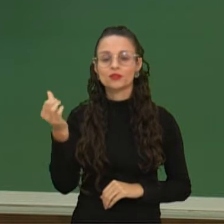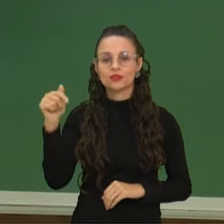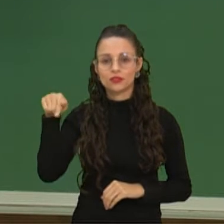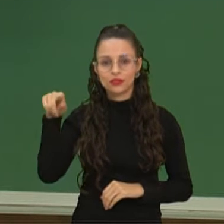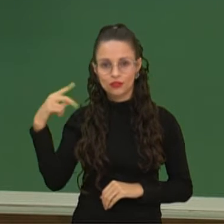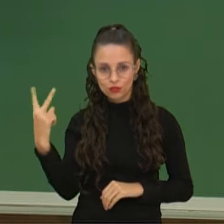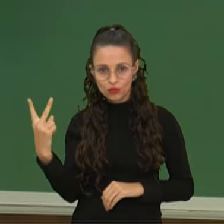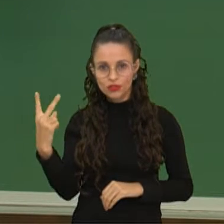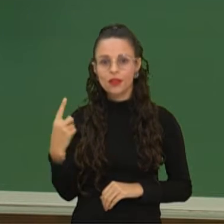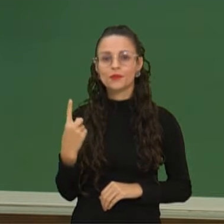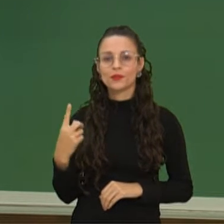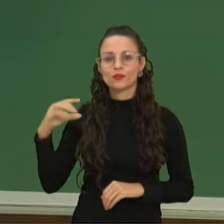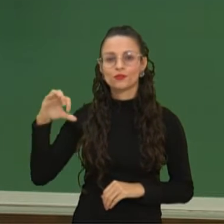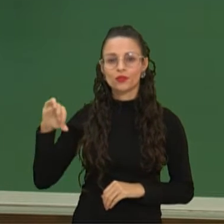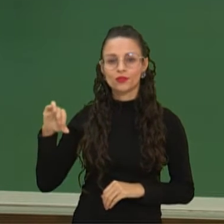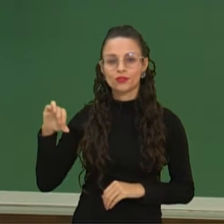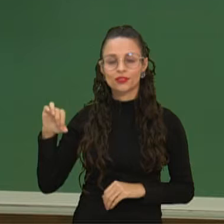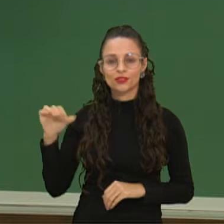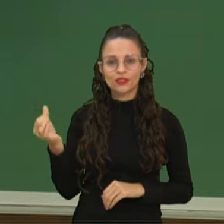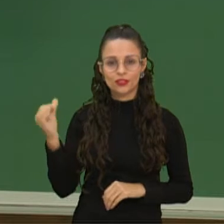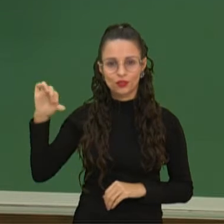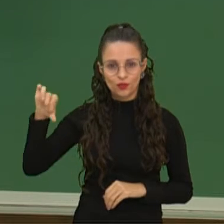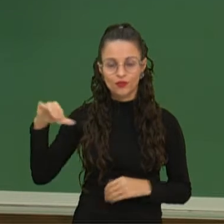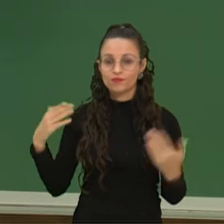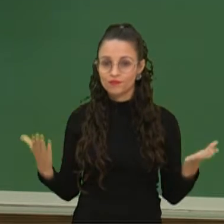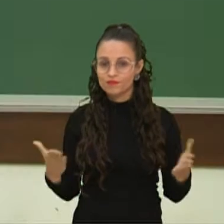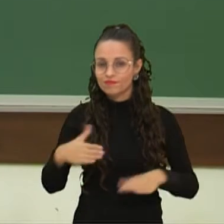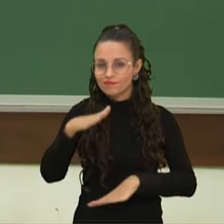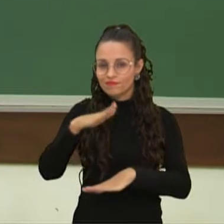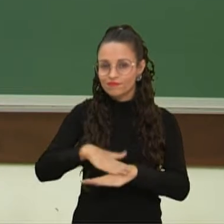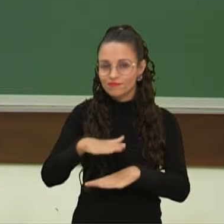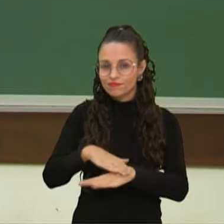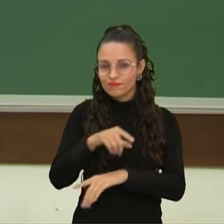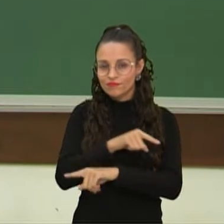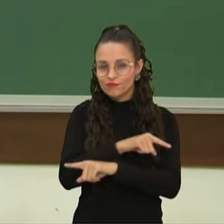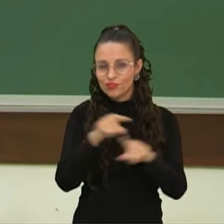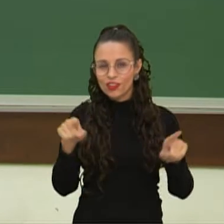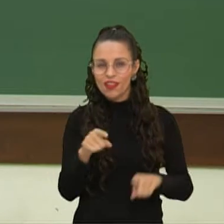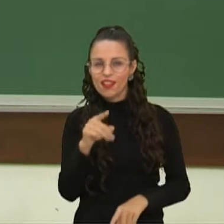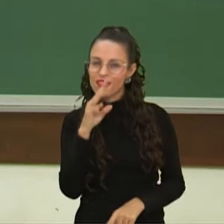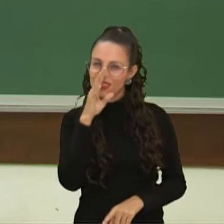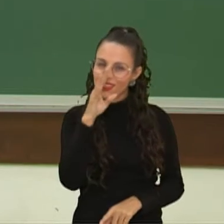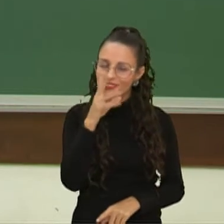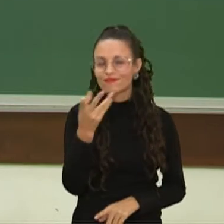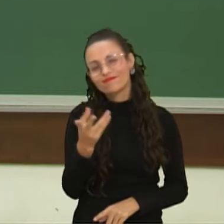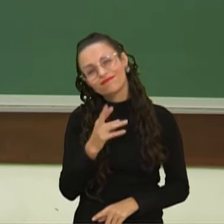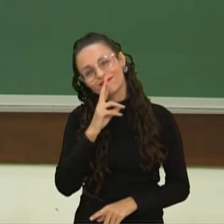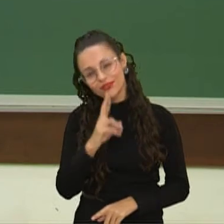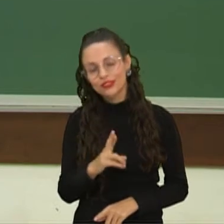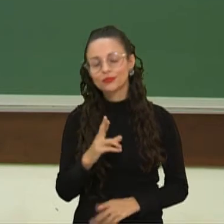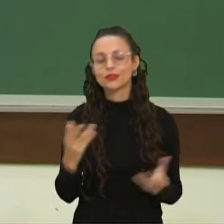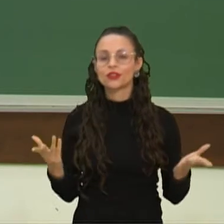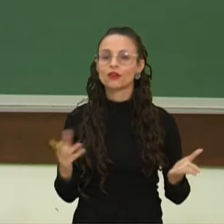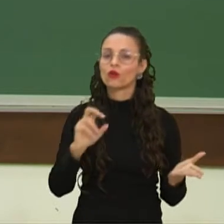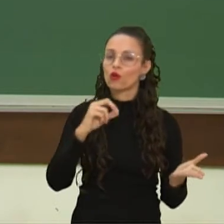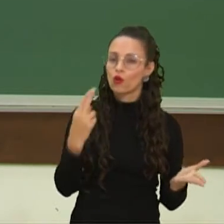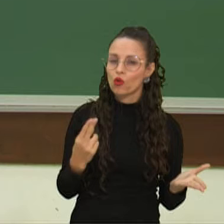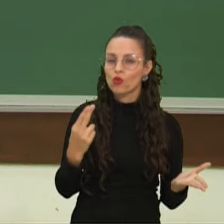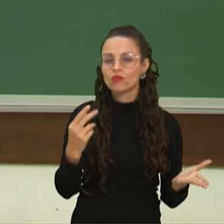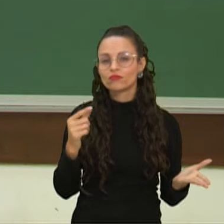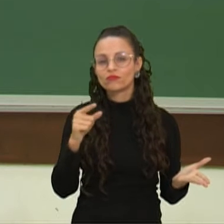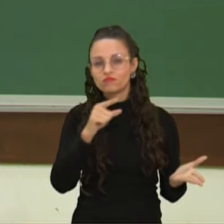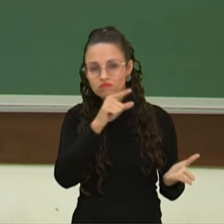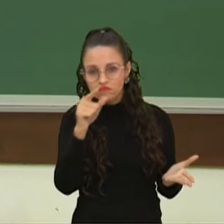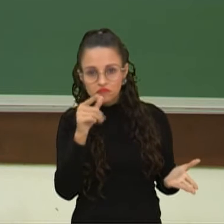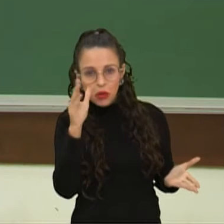1672 e 1969, ok? Então, eu vou dar um tempinho para vocês poderem chutar, se for o caso, não tem problema. Ou então, de acordo com a